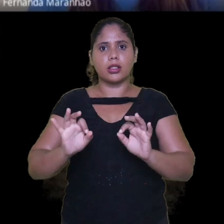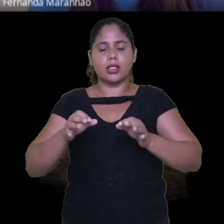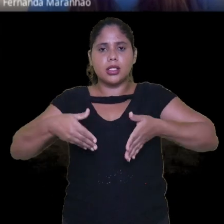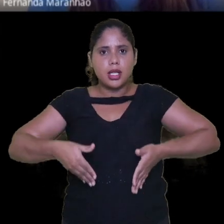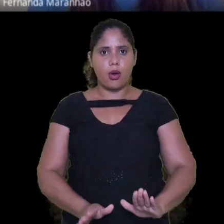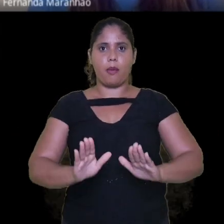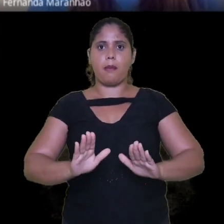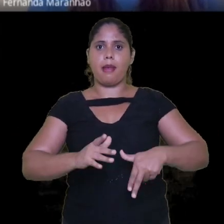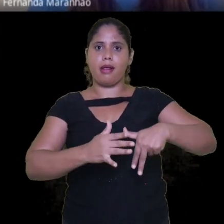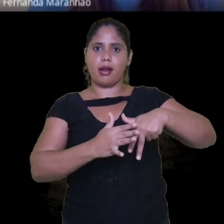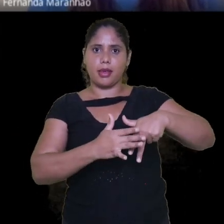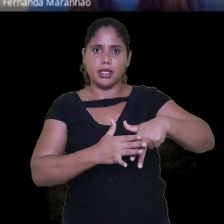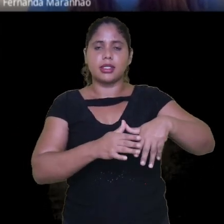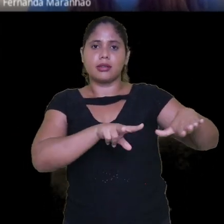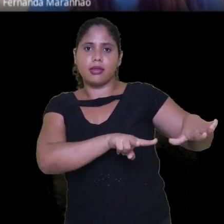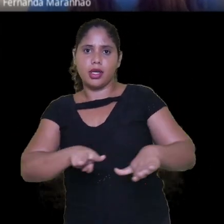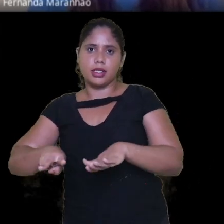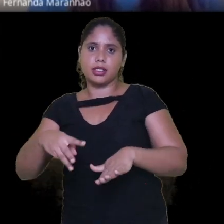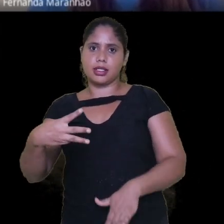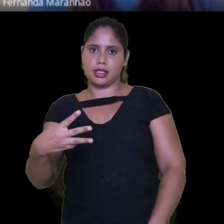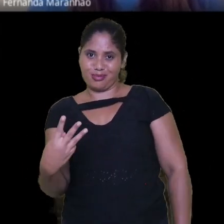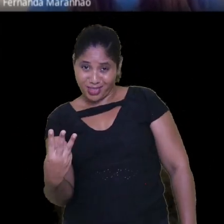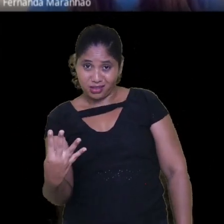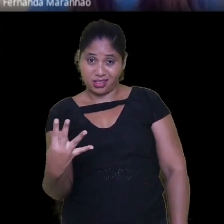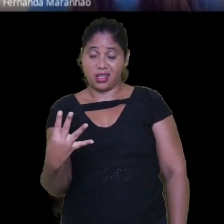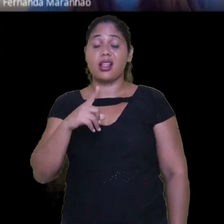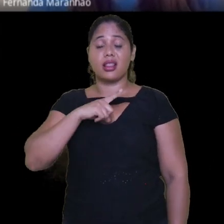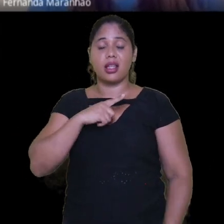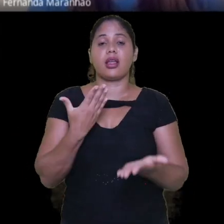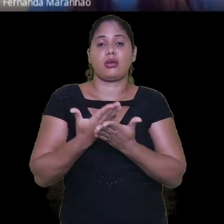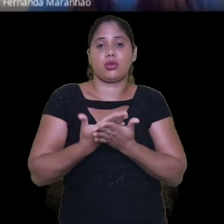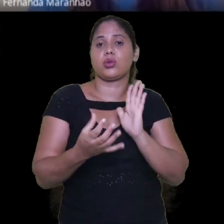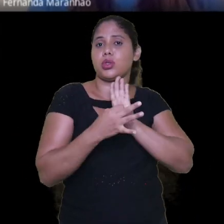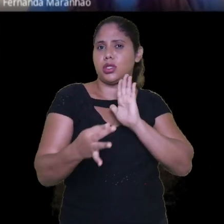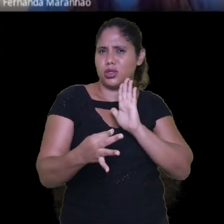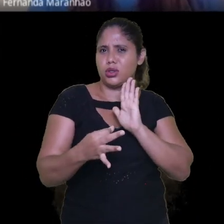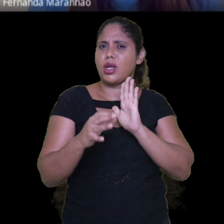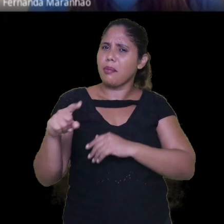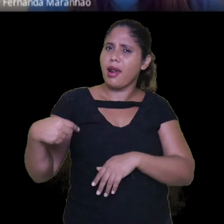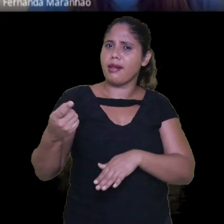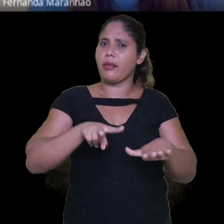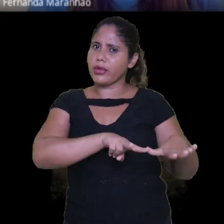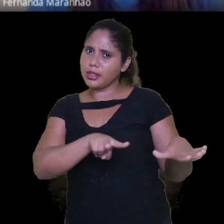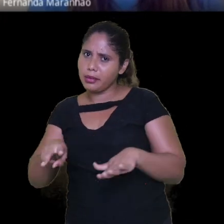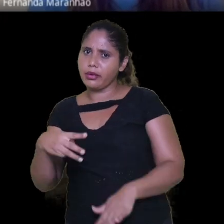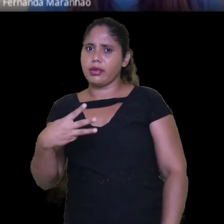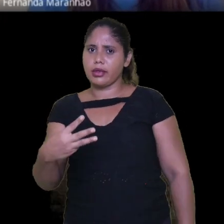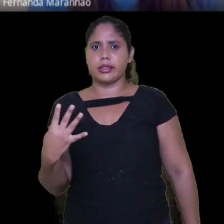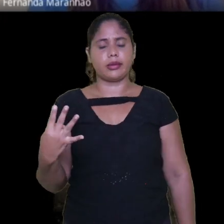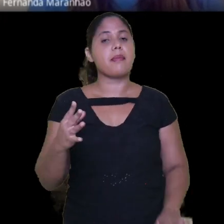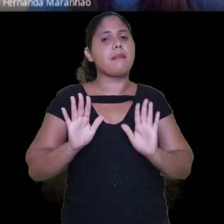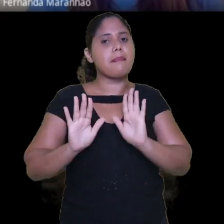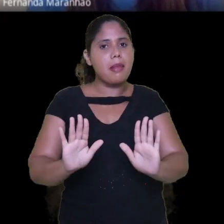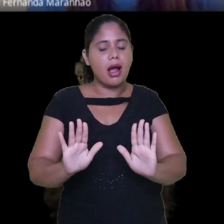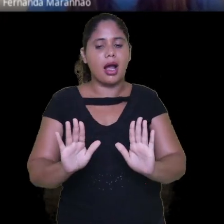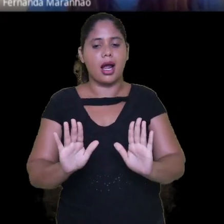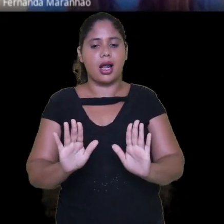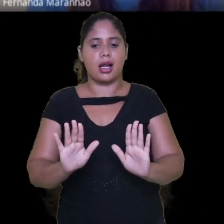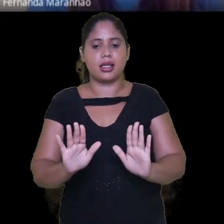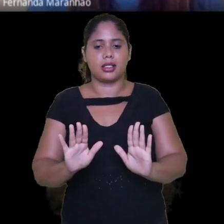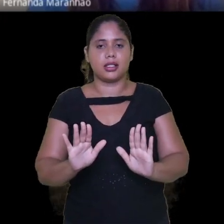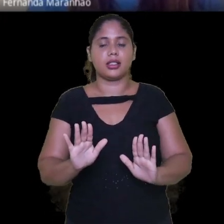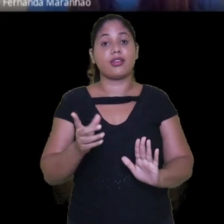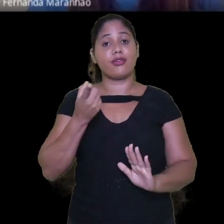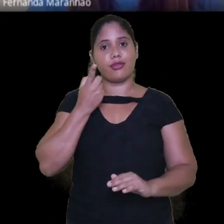precisa fazer o sulfato de magnésio para não progredir com uma eclâmpsia. A idade gestacional de interrupção se equivale